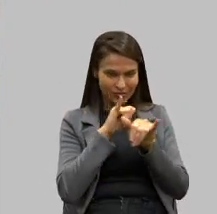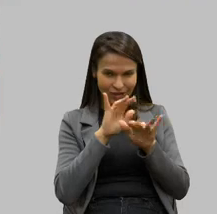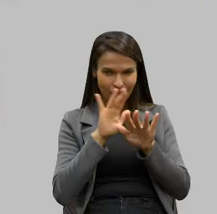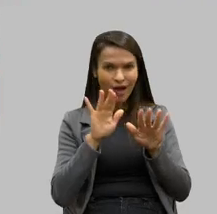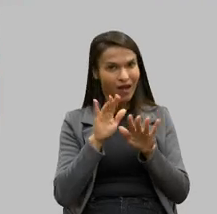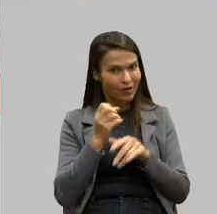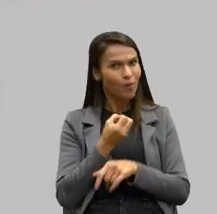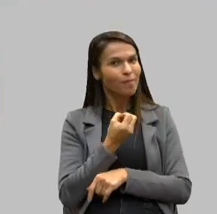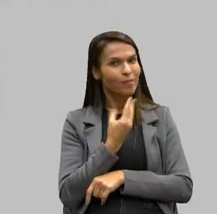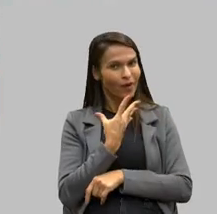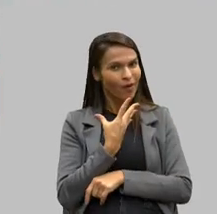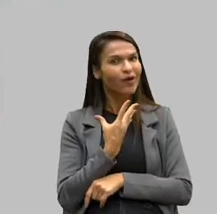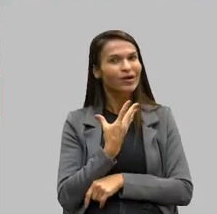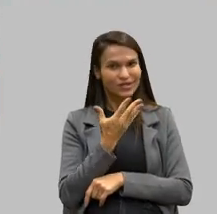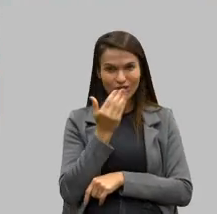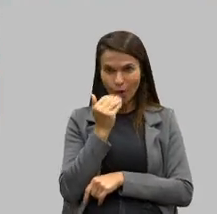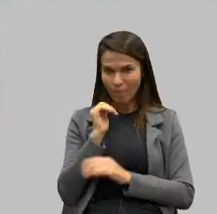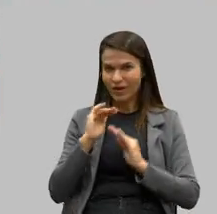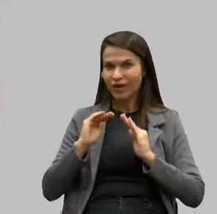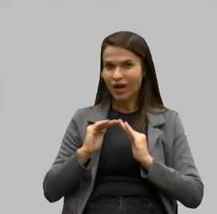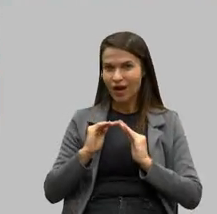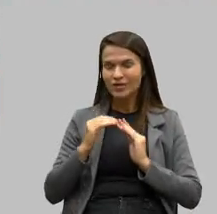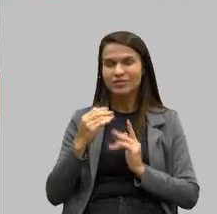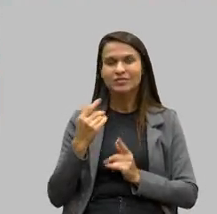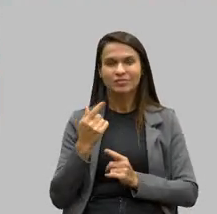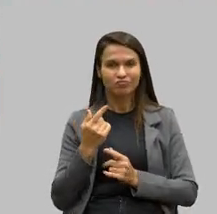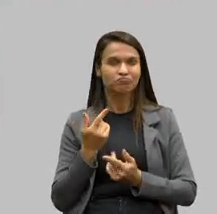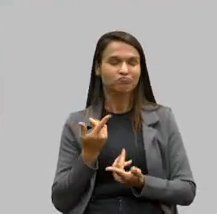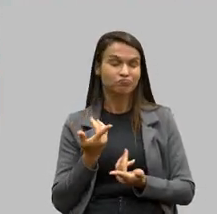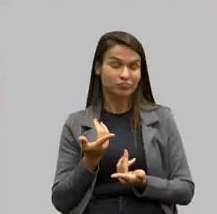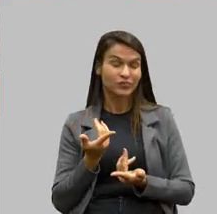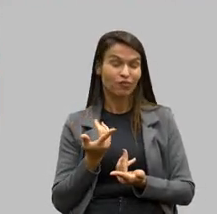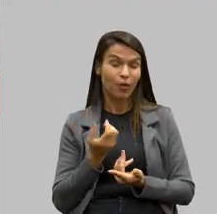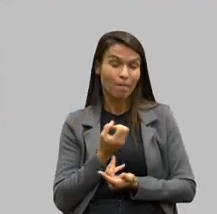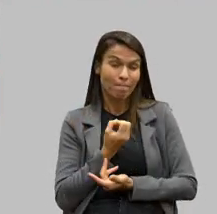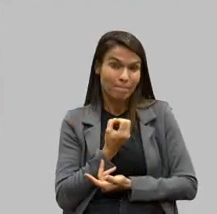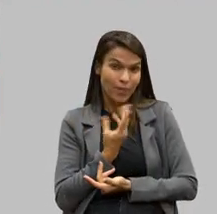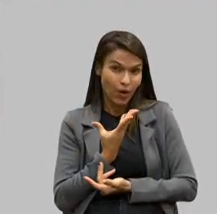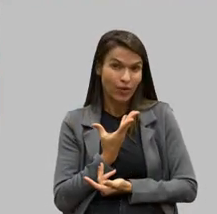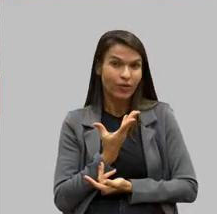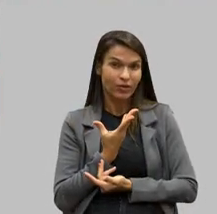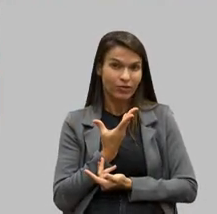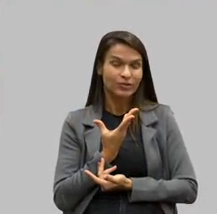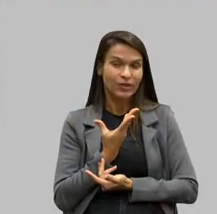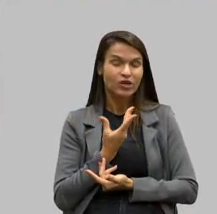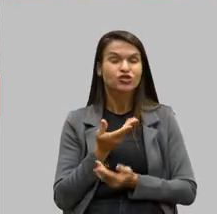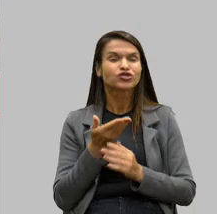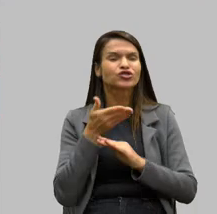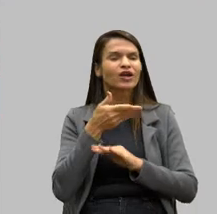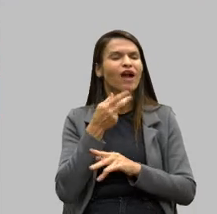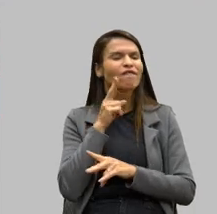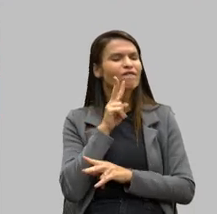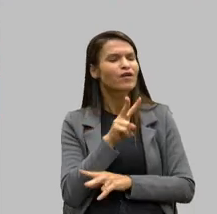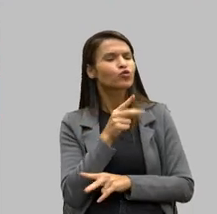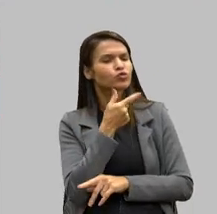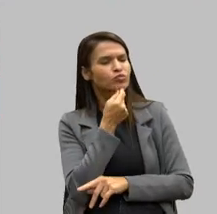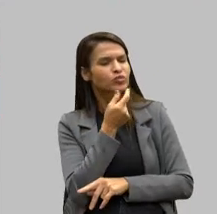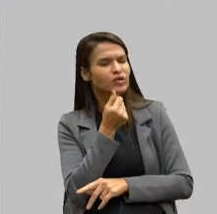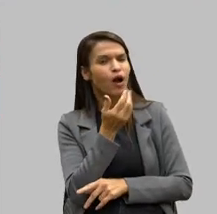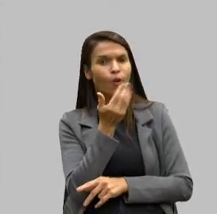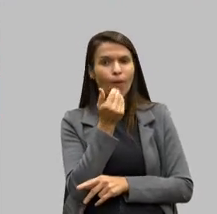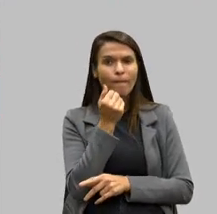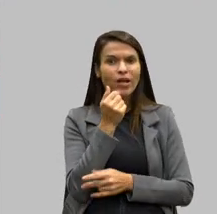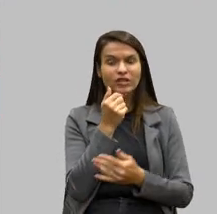coisa boa, porque a gente come em casa, não deputado Bruno? Então, foi muito bom, não Arantes, a gente chegar e ver que os meninos estão comendo cinco alimentos,